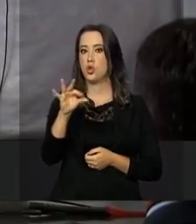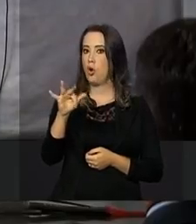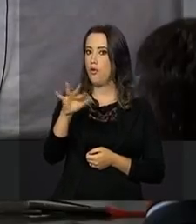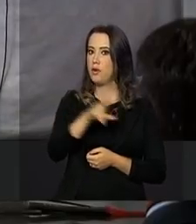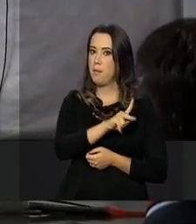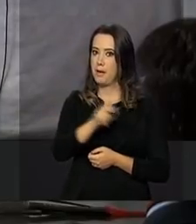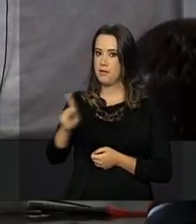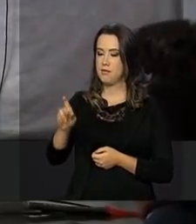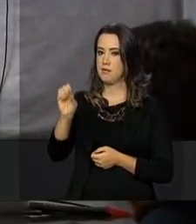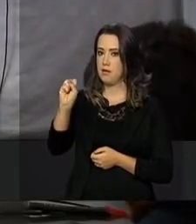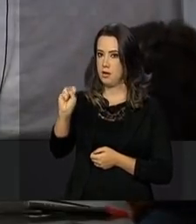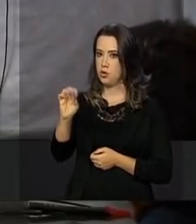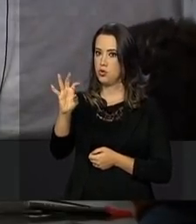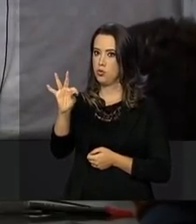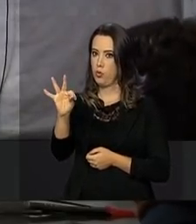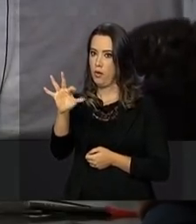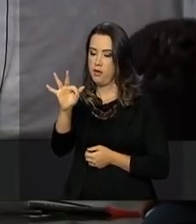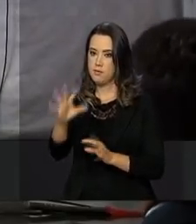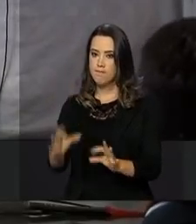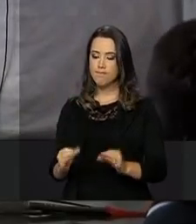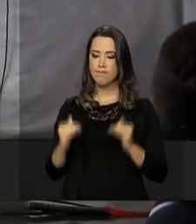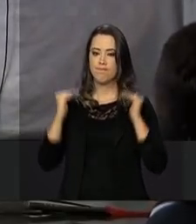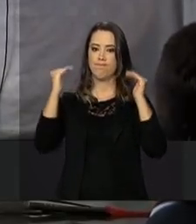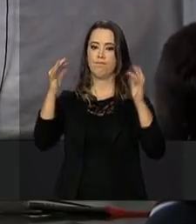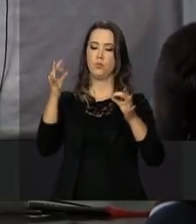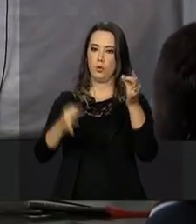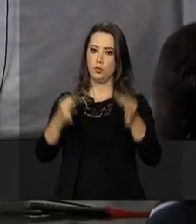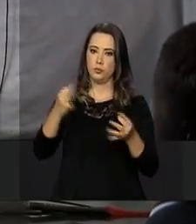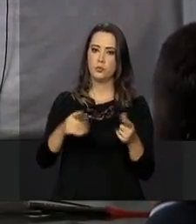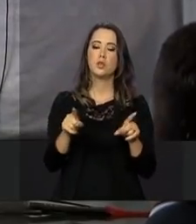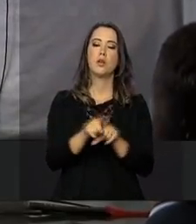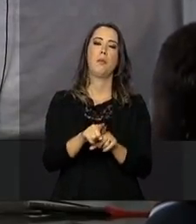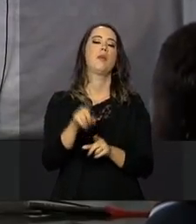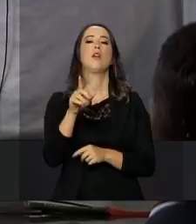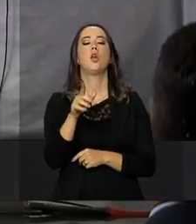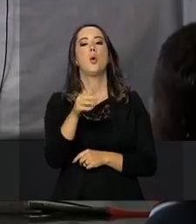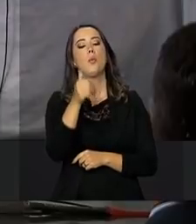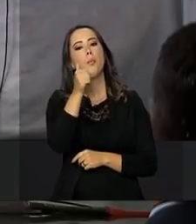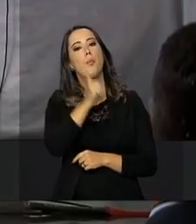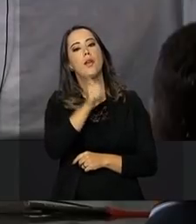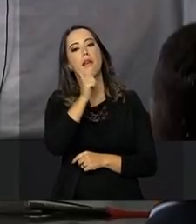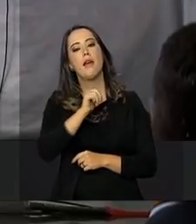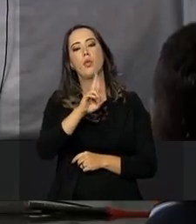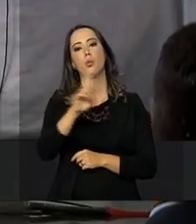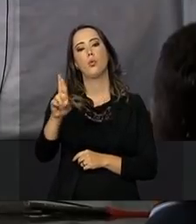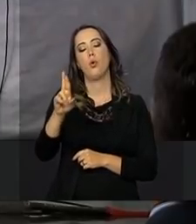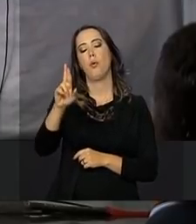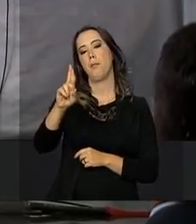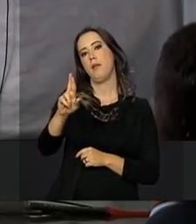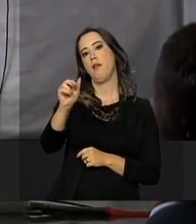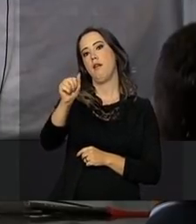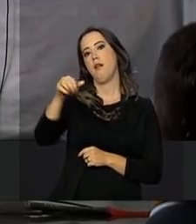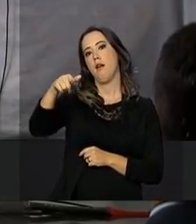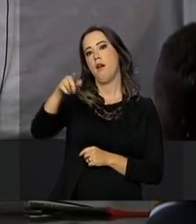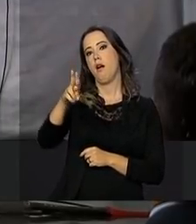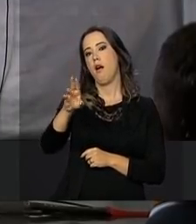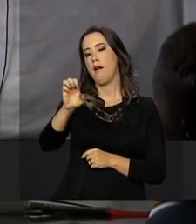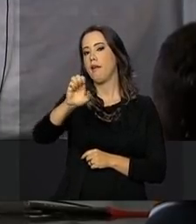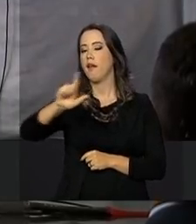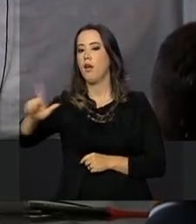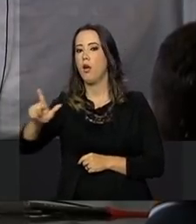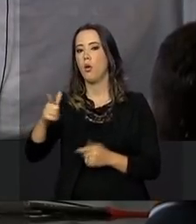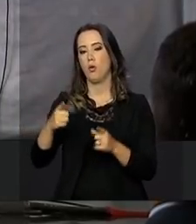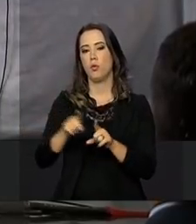Federal, a senhora doutora Raquel Dodge, procuradora-geral da República, os